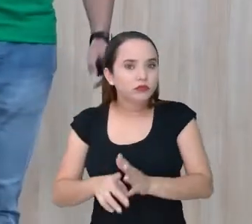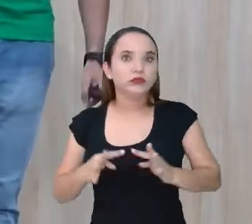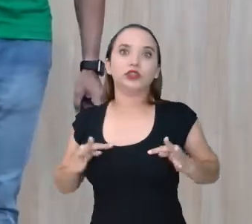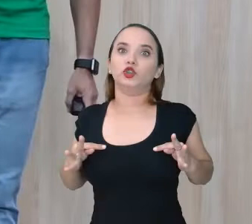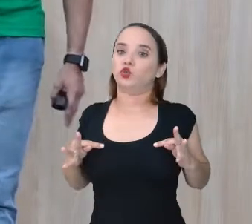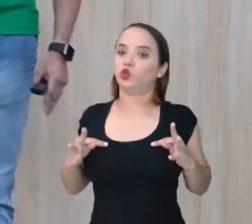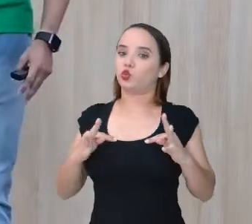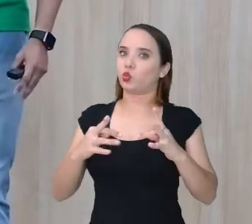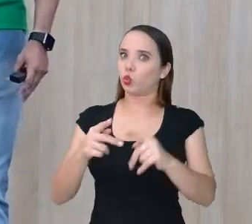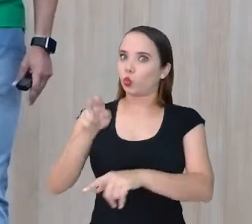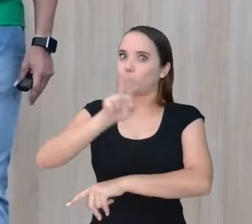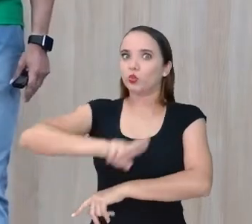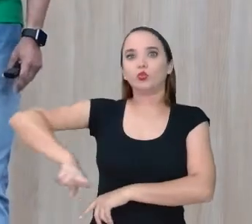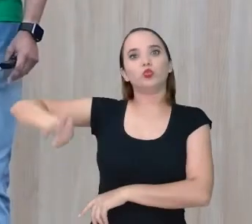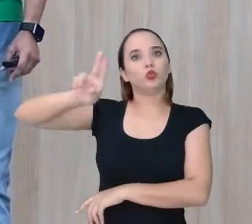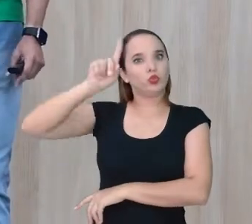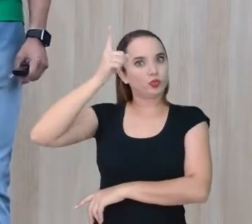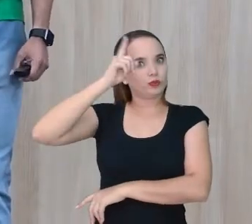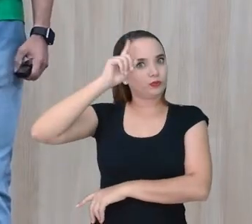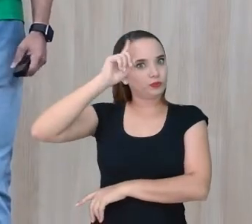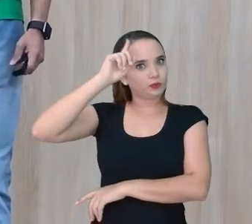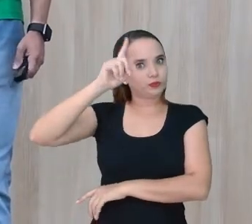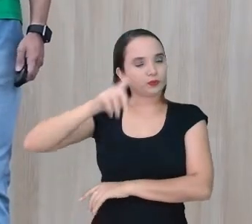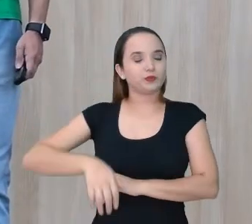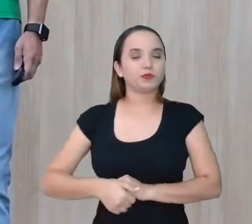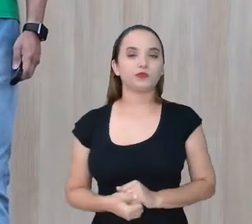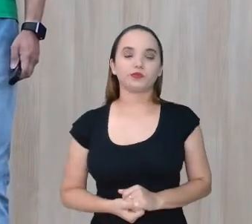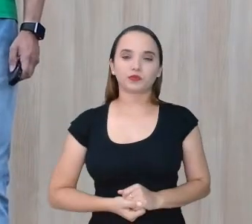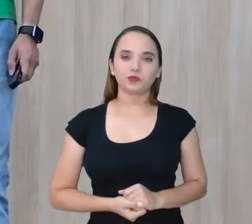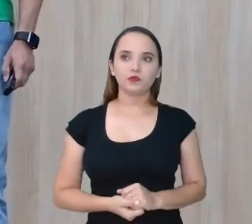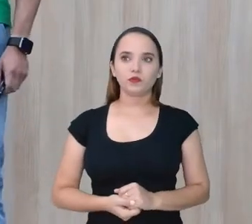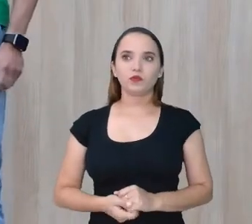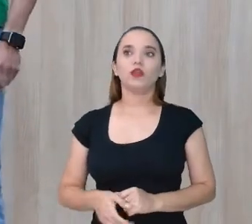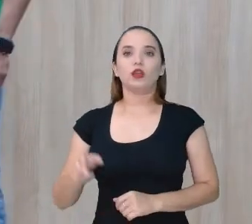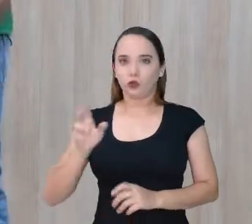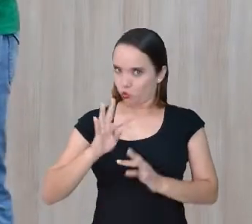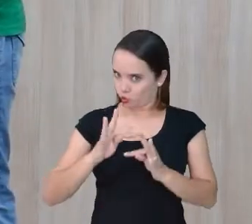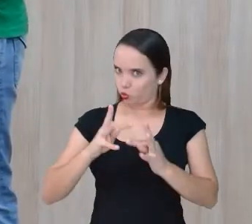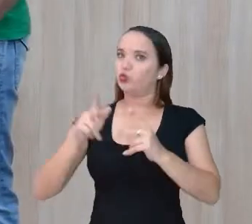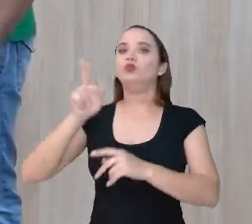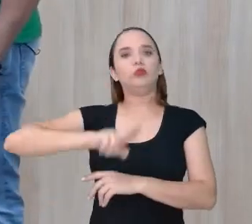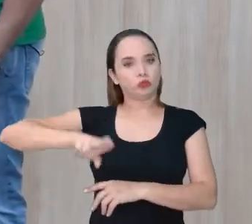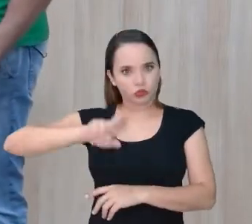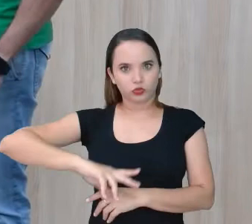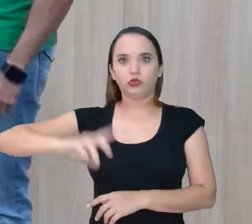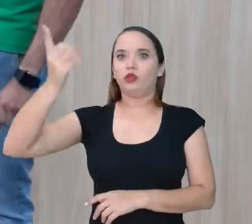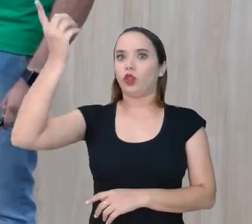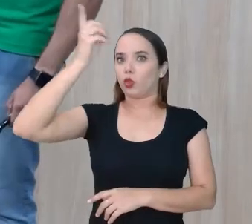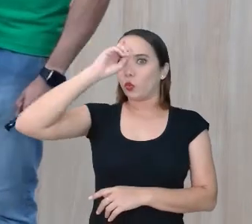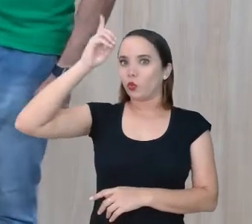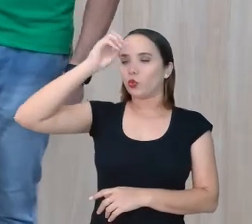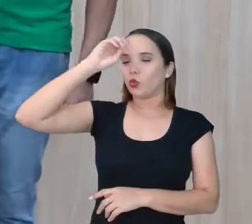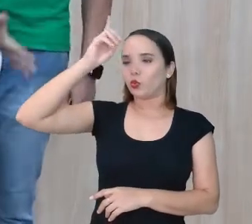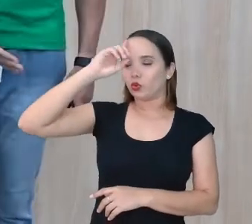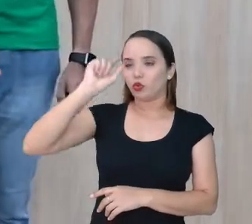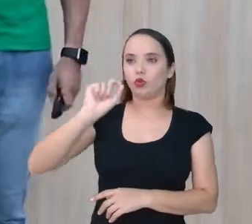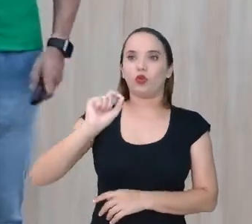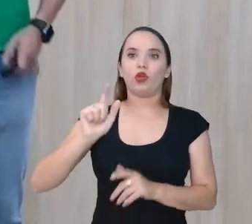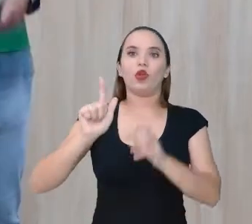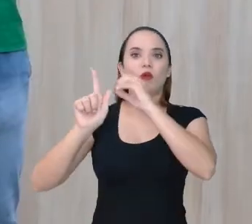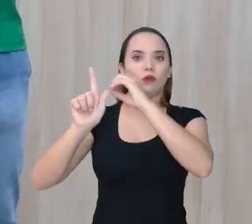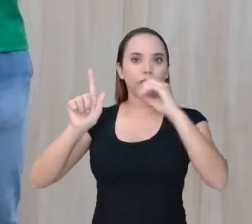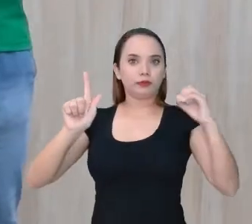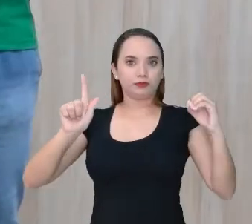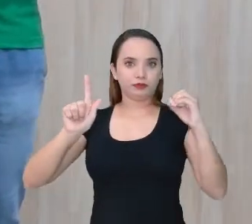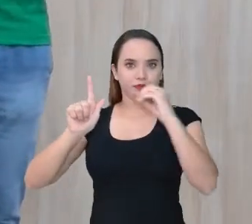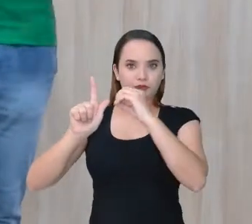utiliza, certo? No seu dia a dia, todo mundo utiliza aí essa plataforma todo santo dia, que é o Google.